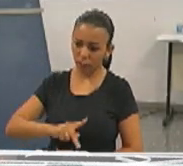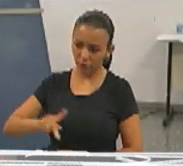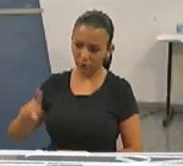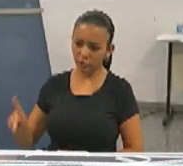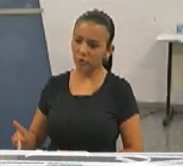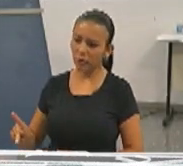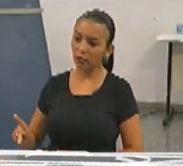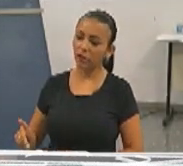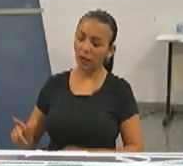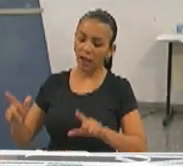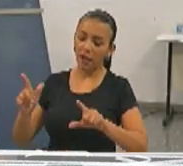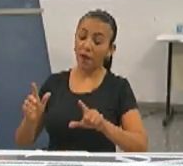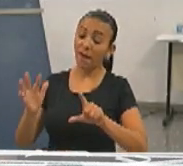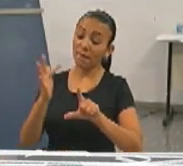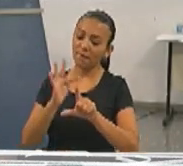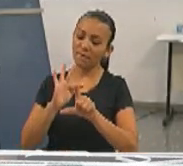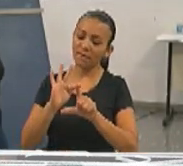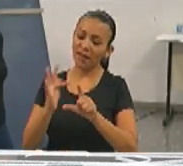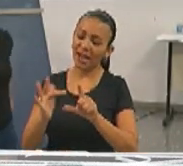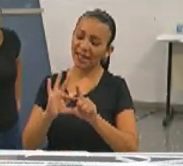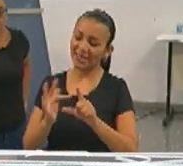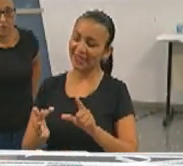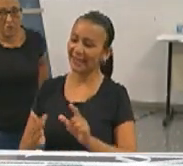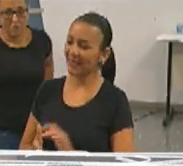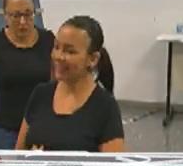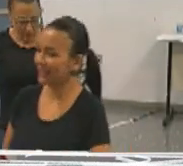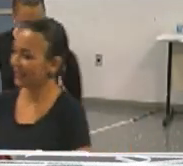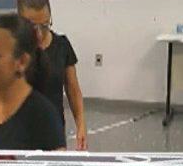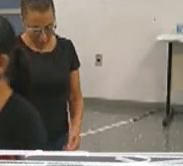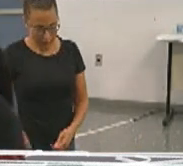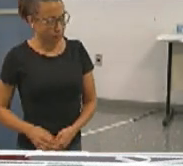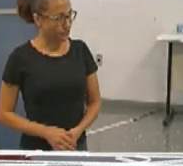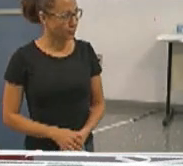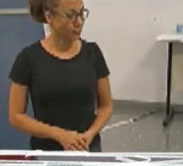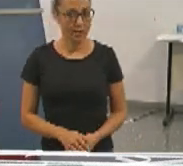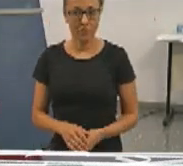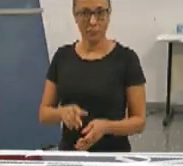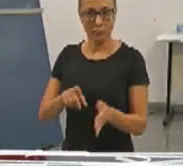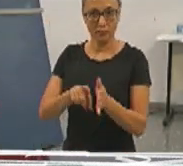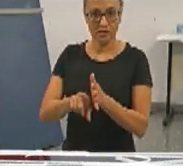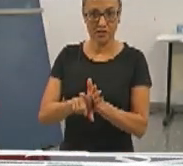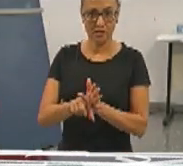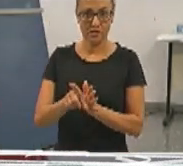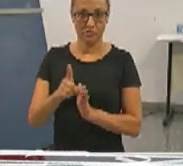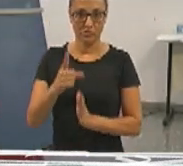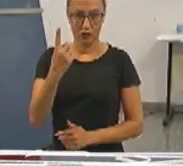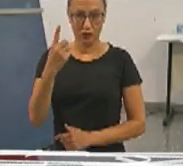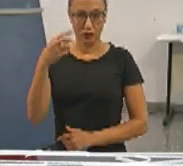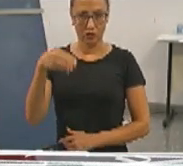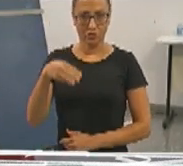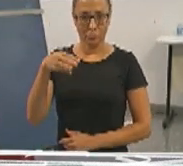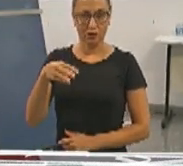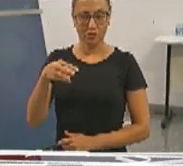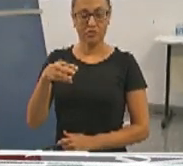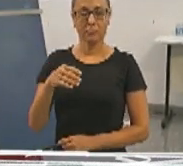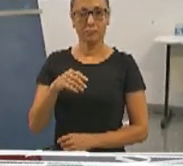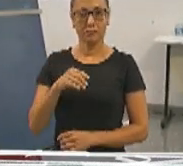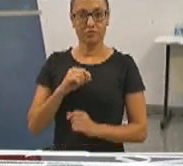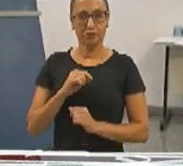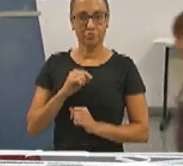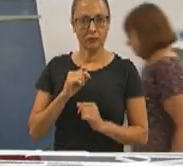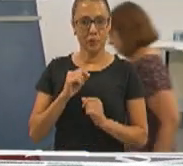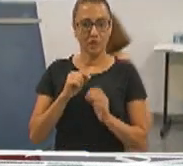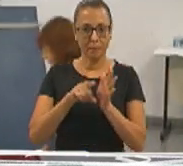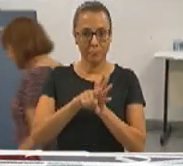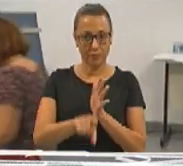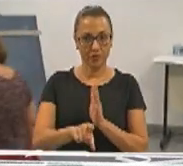da Facali, possa fazer uma pergunta de 1 minuto, que necessariamente será para o professor Etienne. A pergunta é de